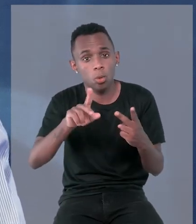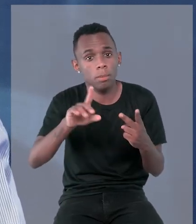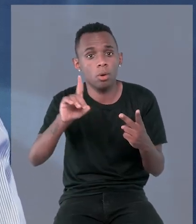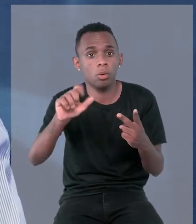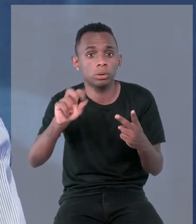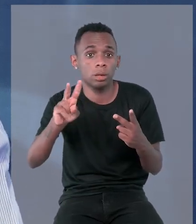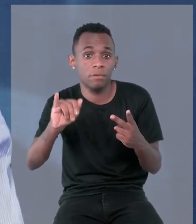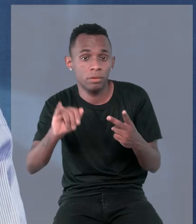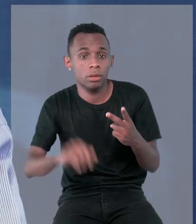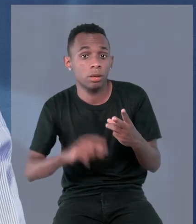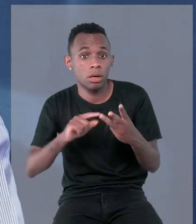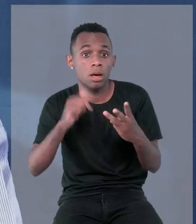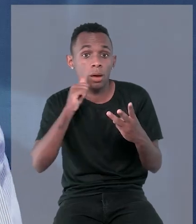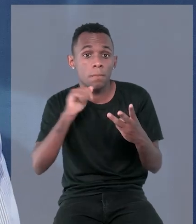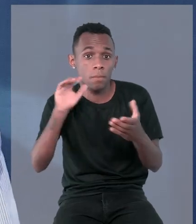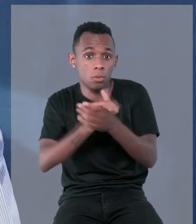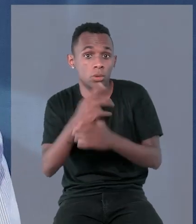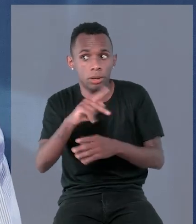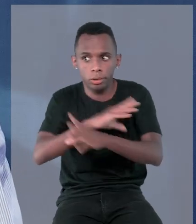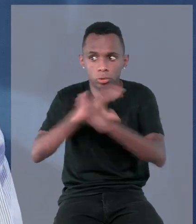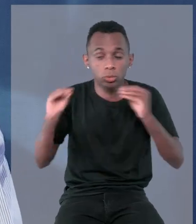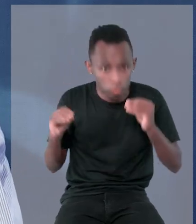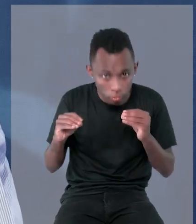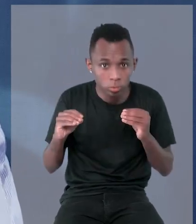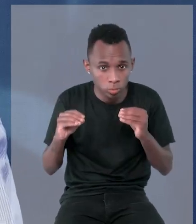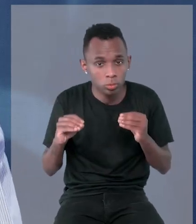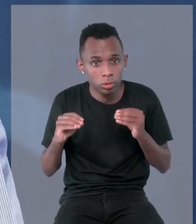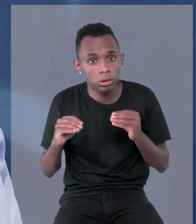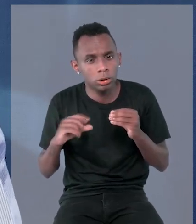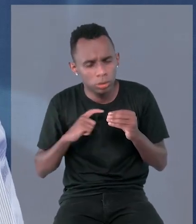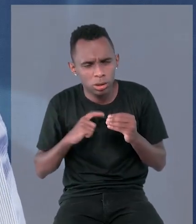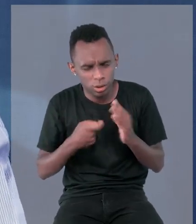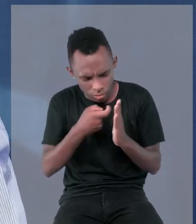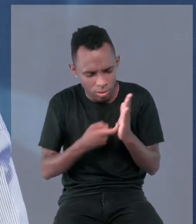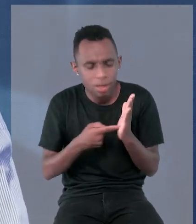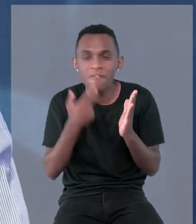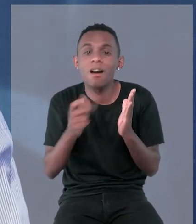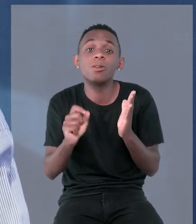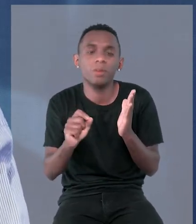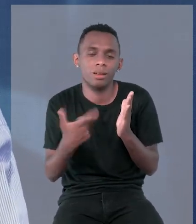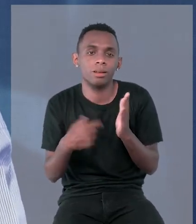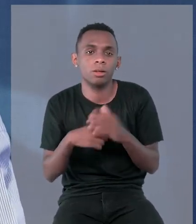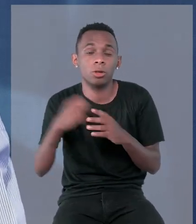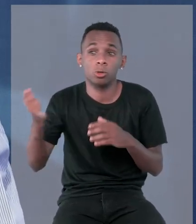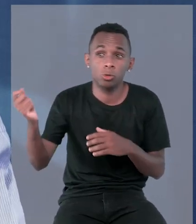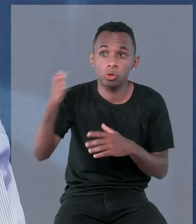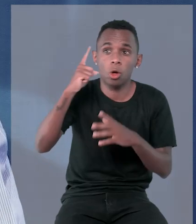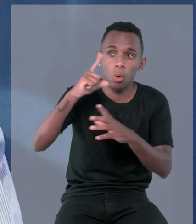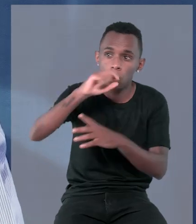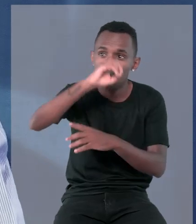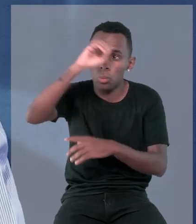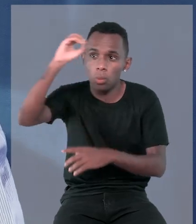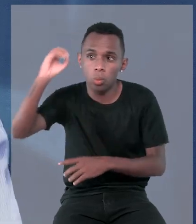Davi, né? A mulher do Josué que está desaparecida, ele tem um trechinho que até ele fala assim, o sol pode